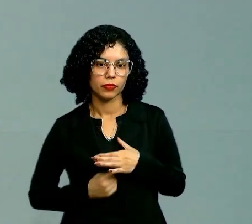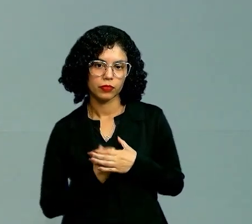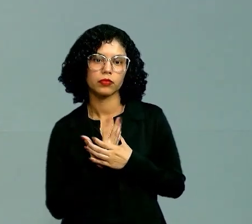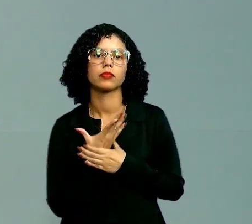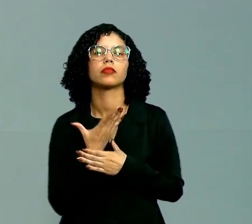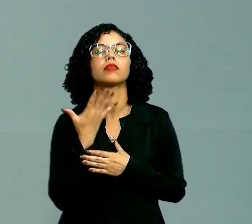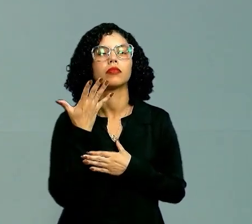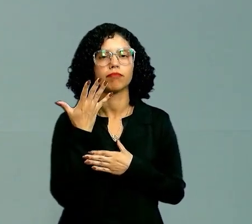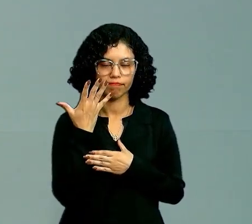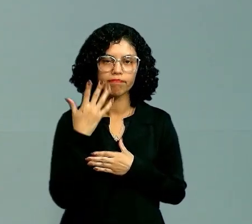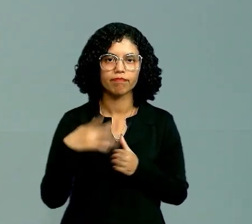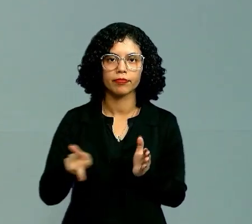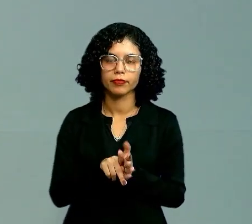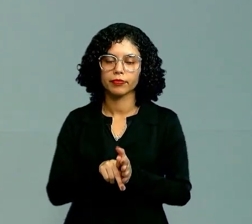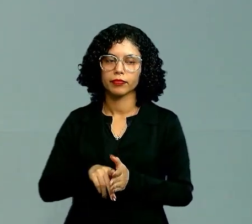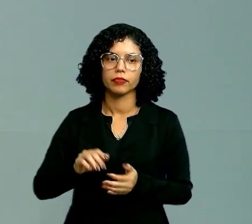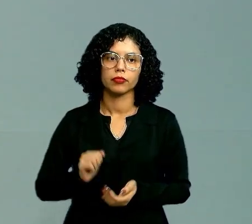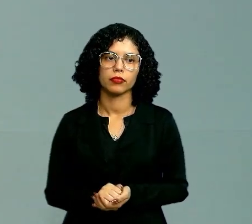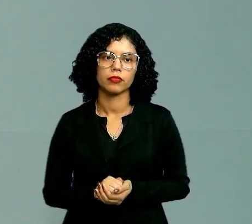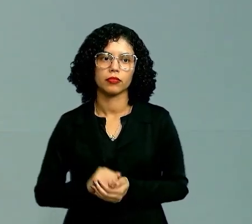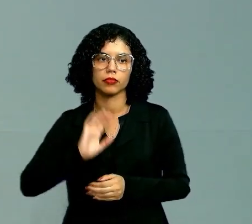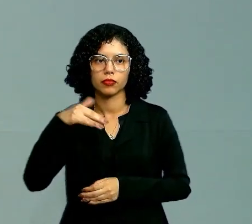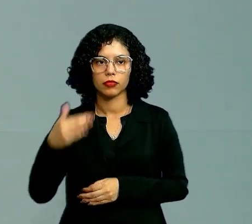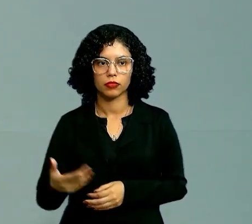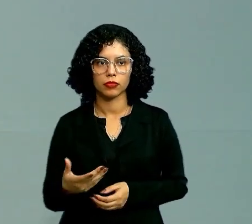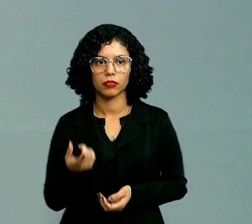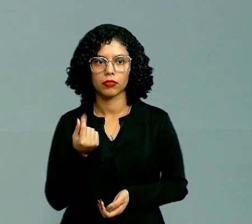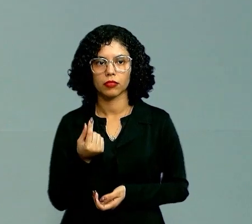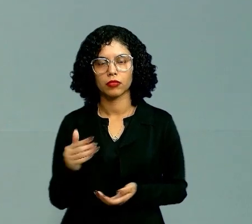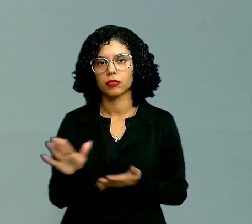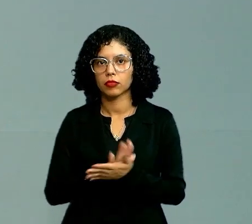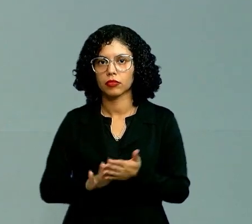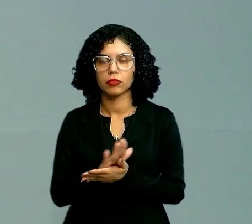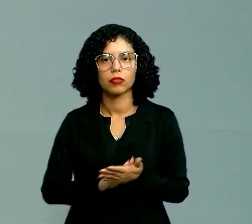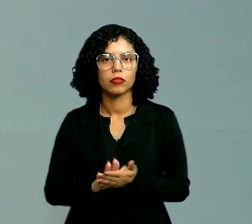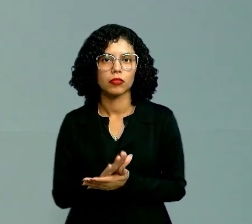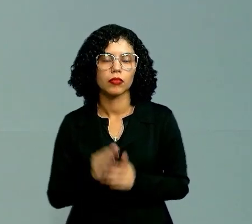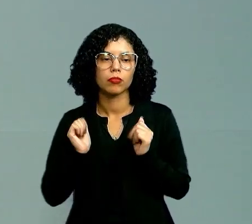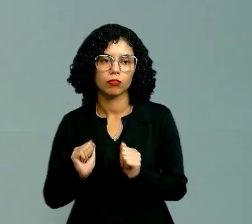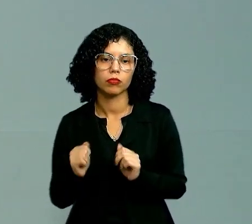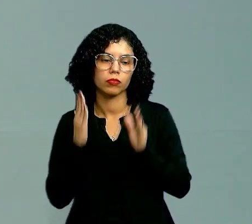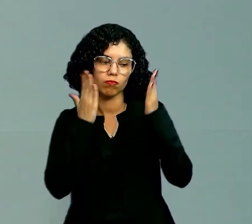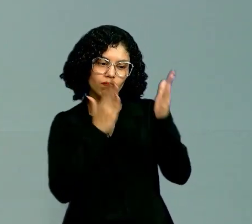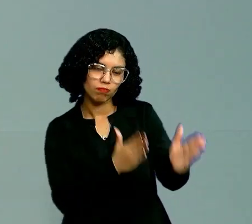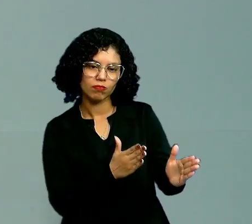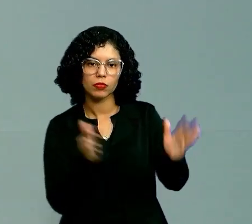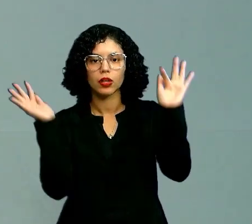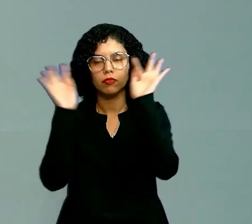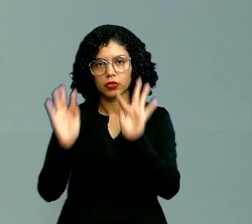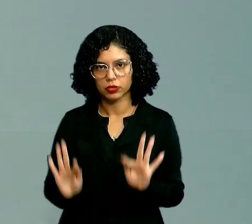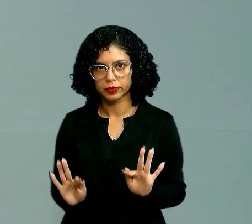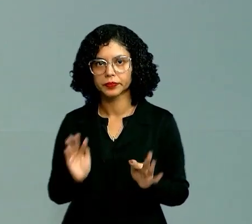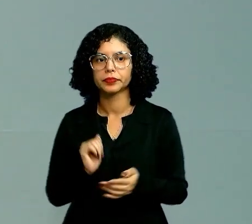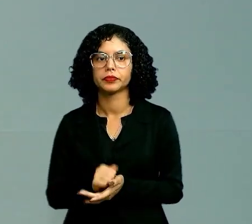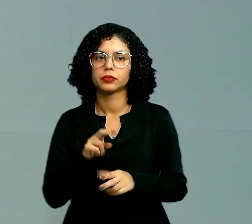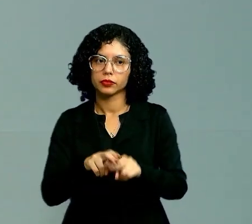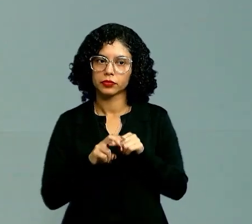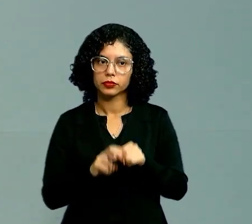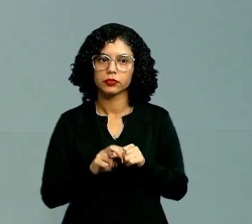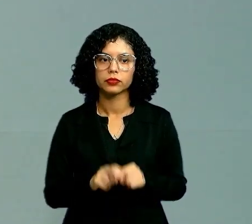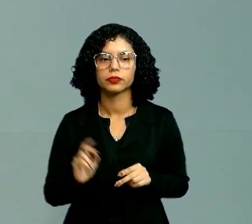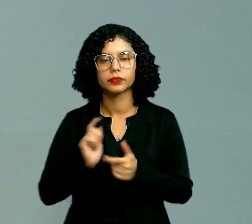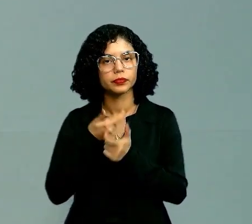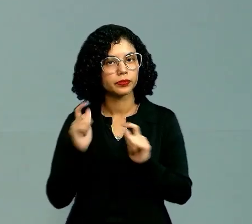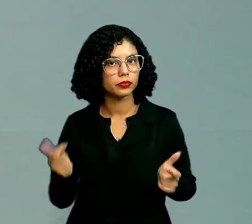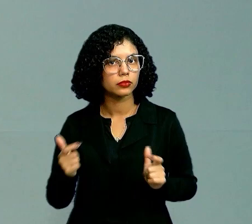do interior então a honra a glória o poder a fama o dinheiro nada disso pode conduzir o homem a felicidade é por isso que